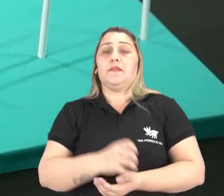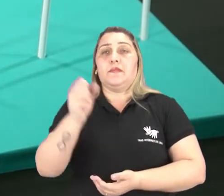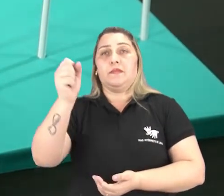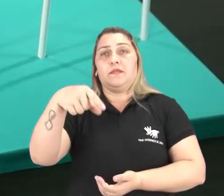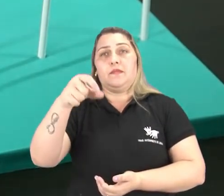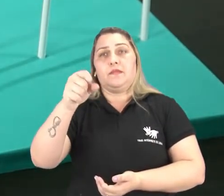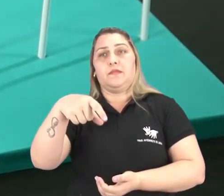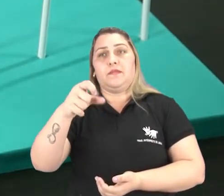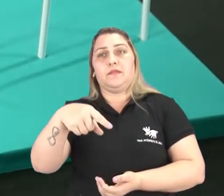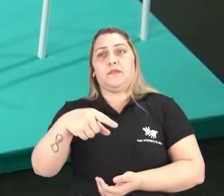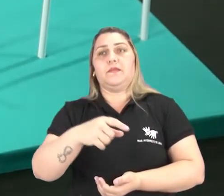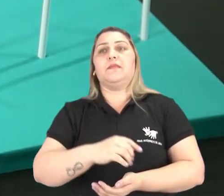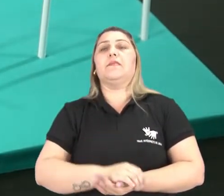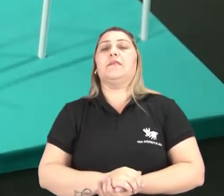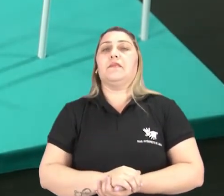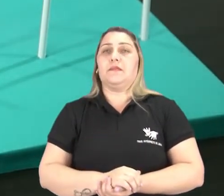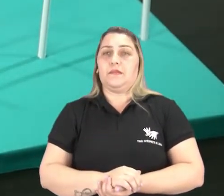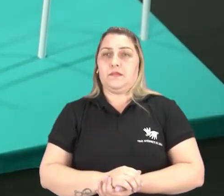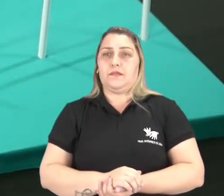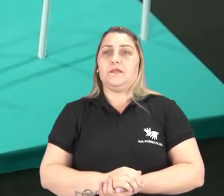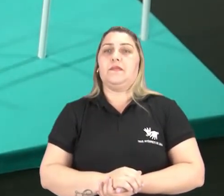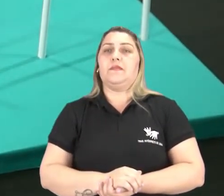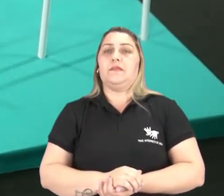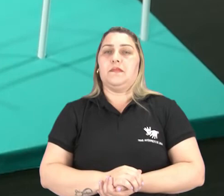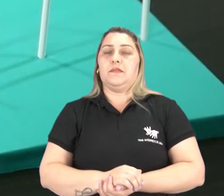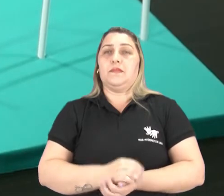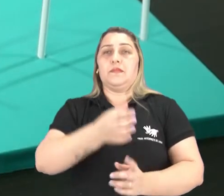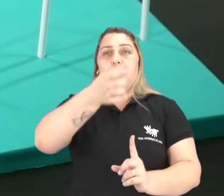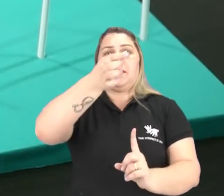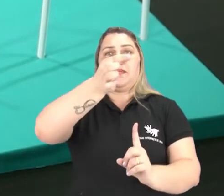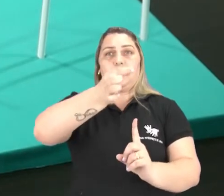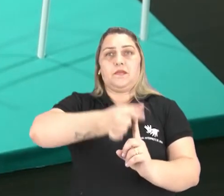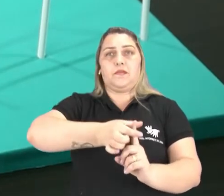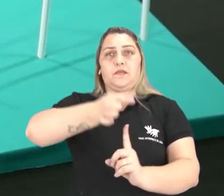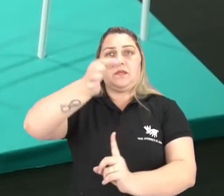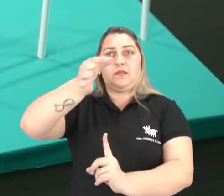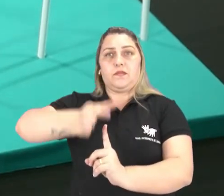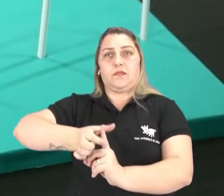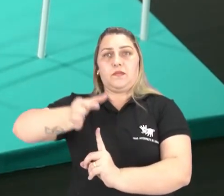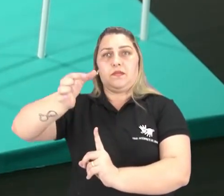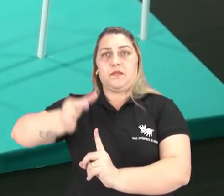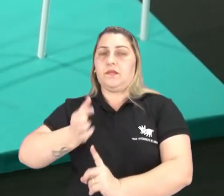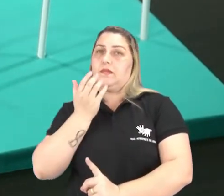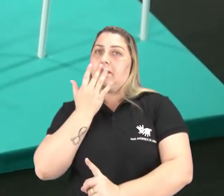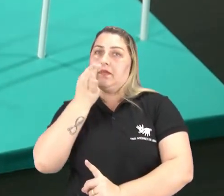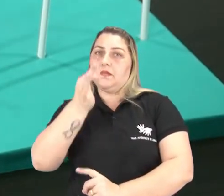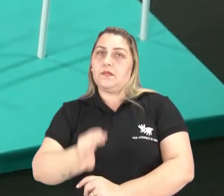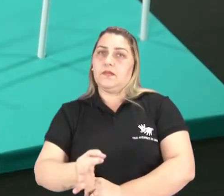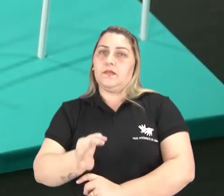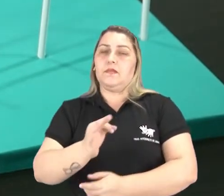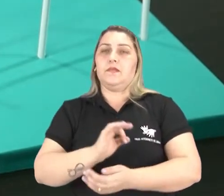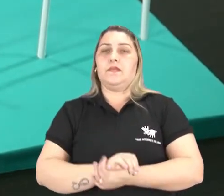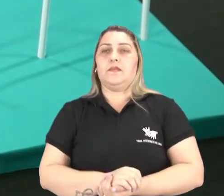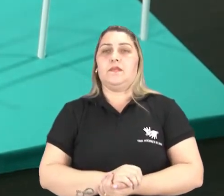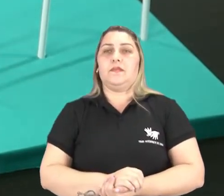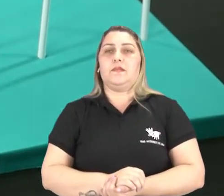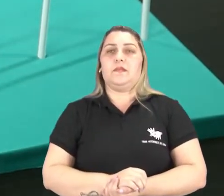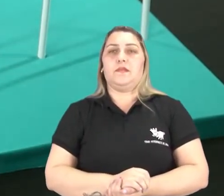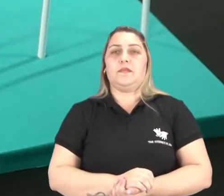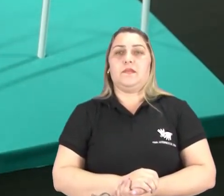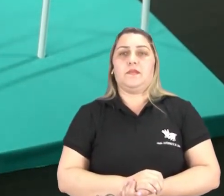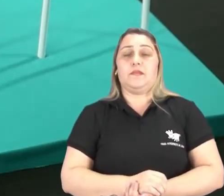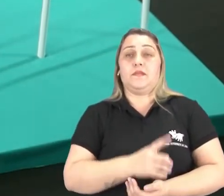e azul vamos colocar nos nossos palitinhos as cores corretas